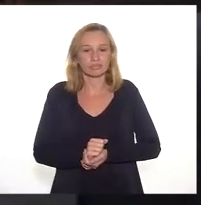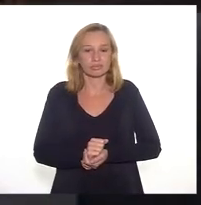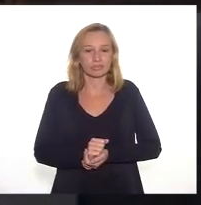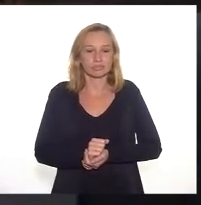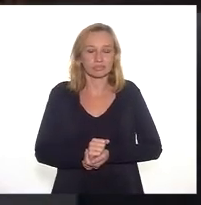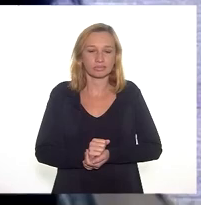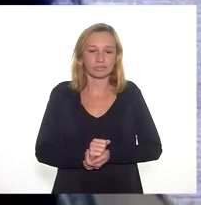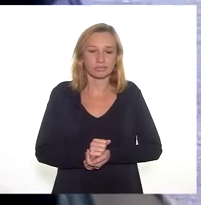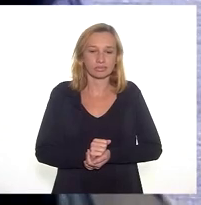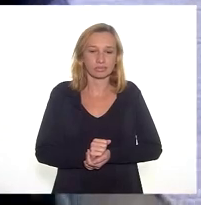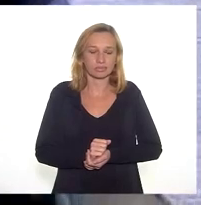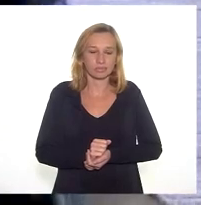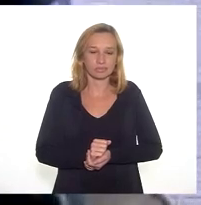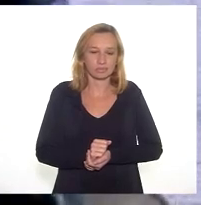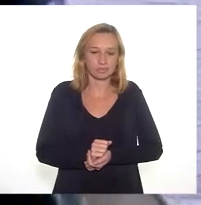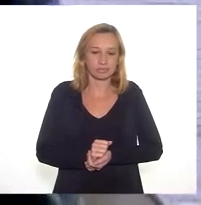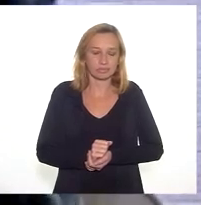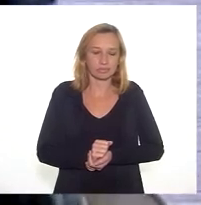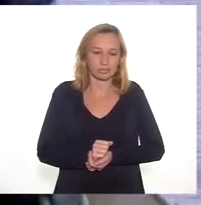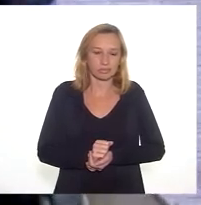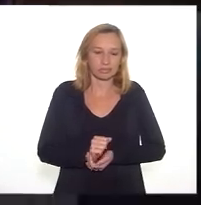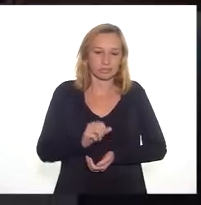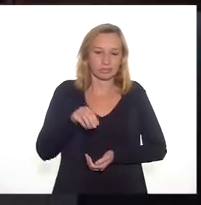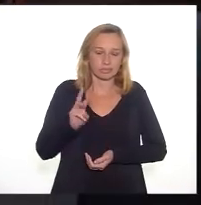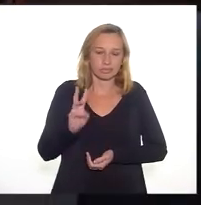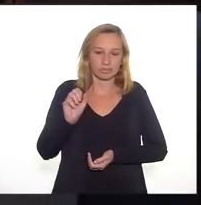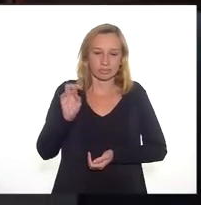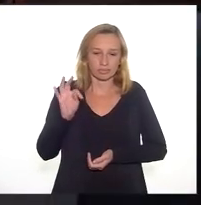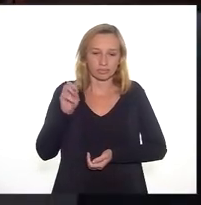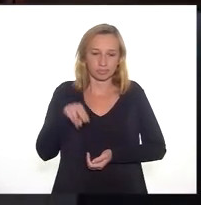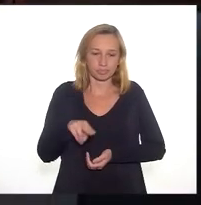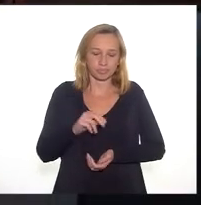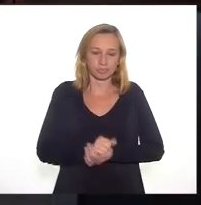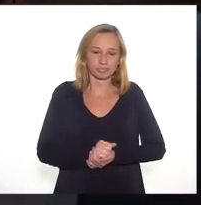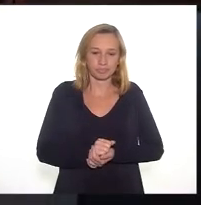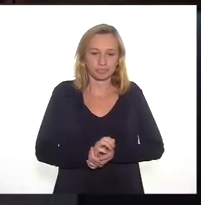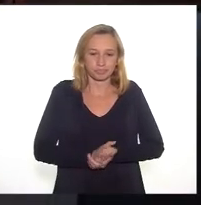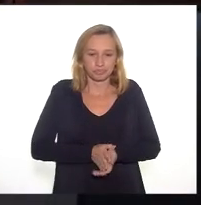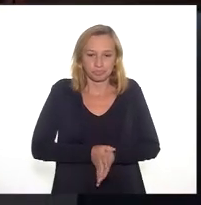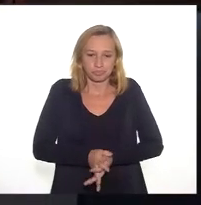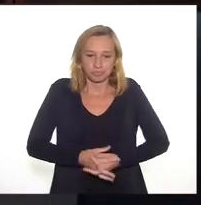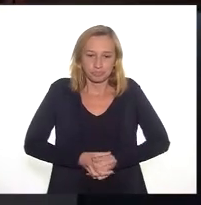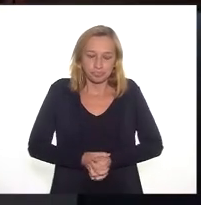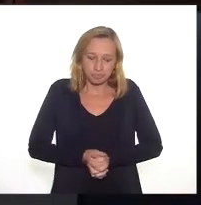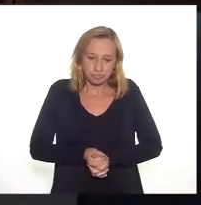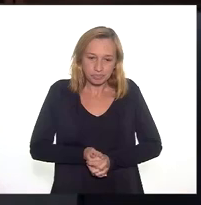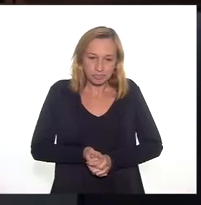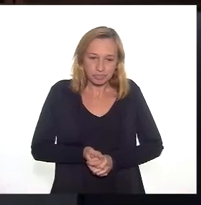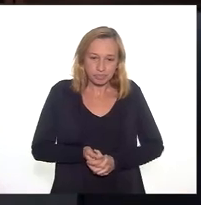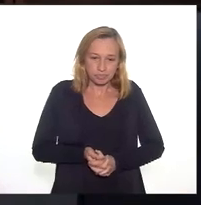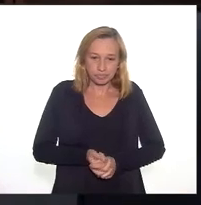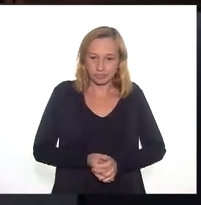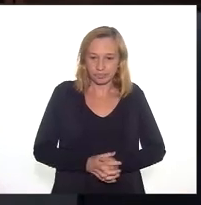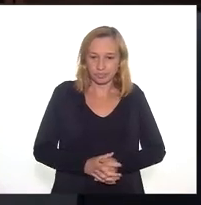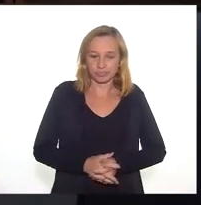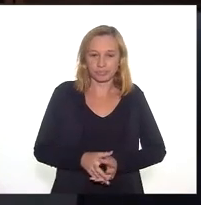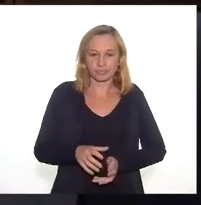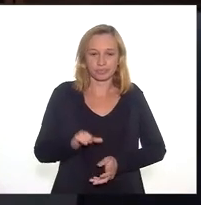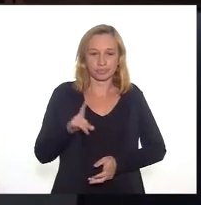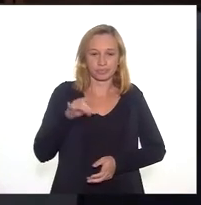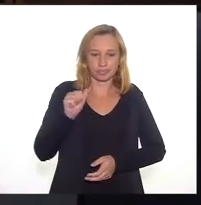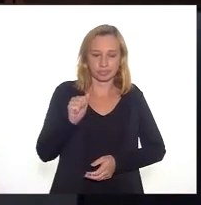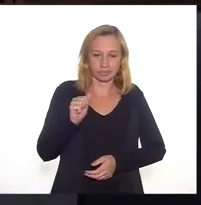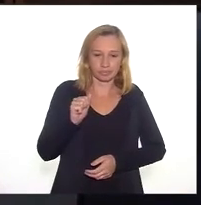Rosane. Elton Cristo, Lucinha. Elton, Rosane. Pode botar a Célia aí, Lucinha. Célia,